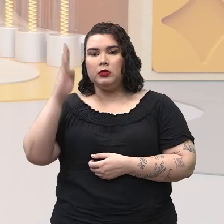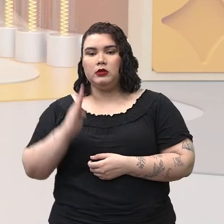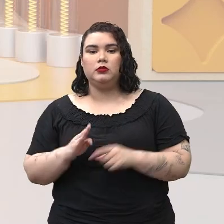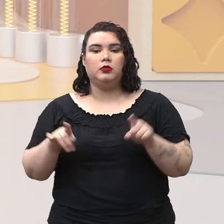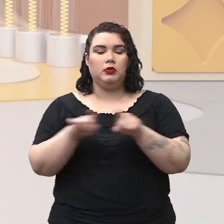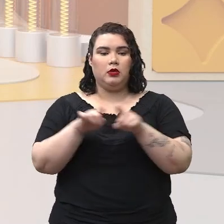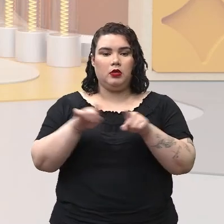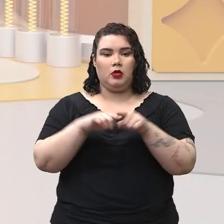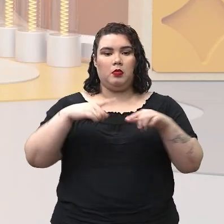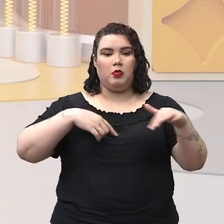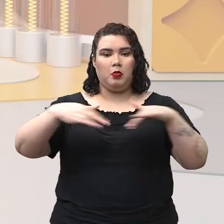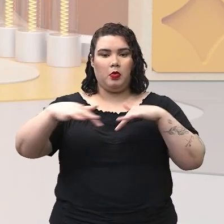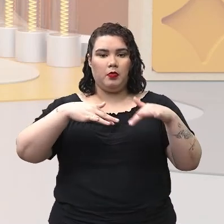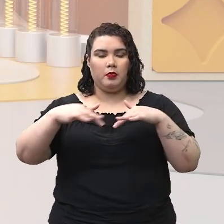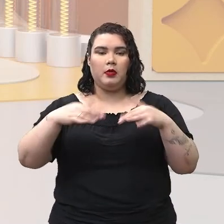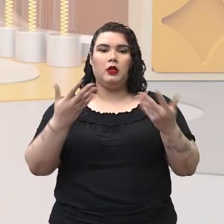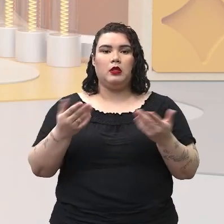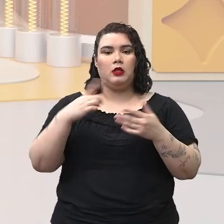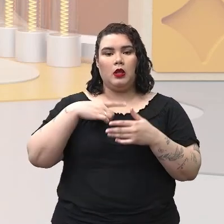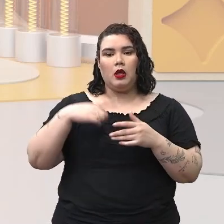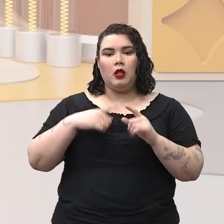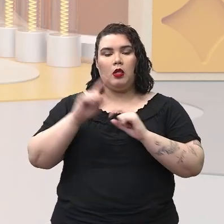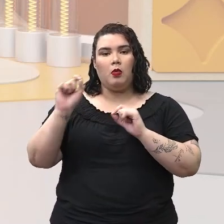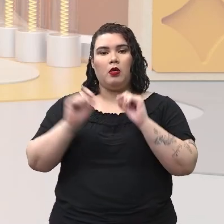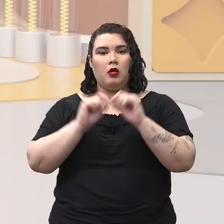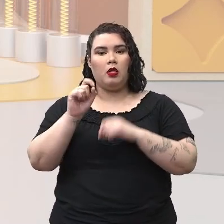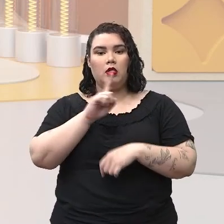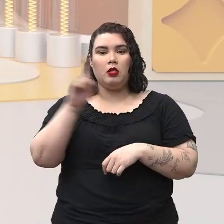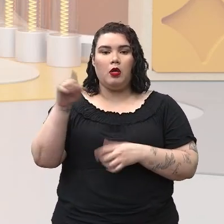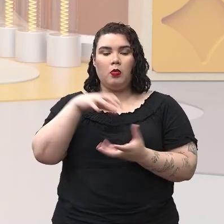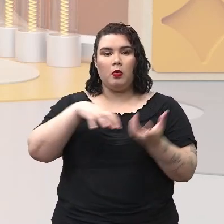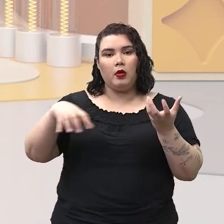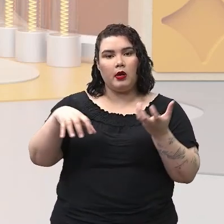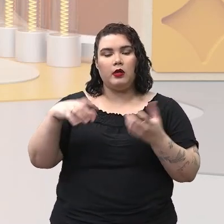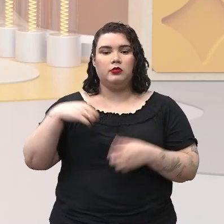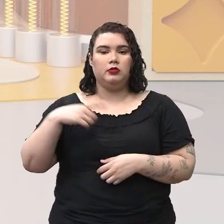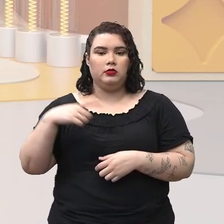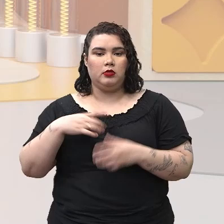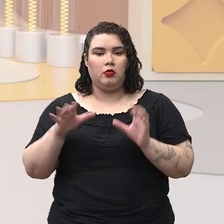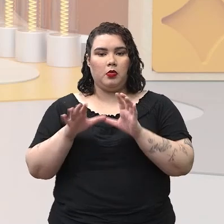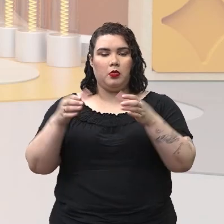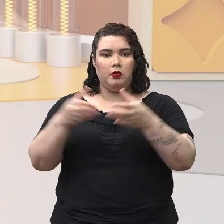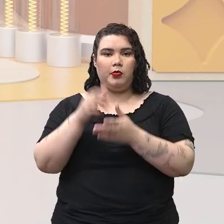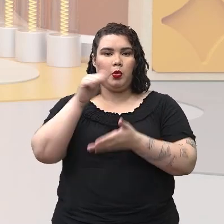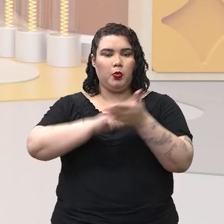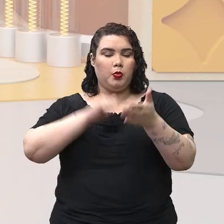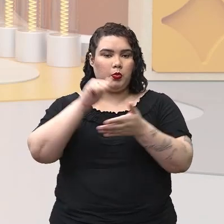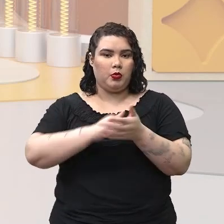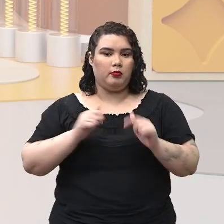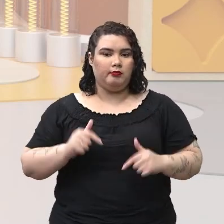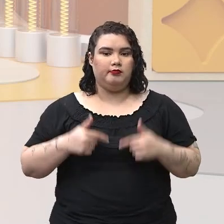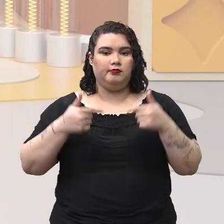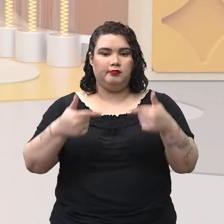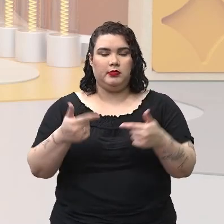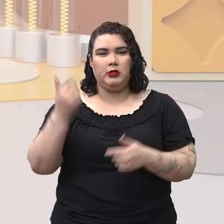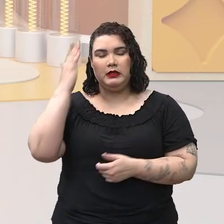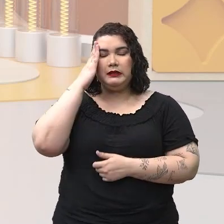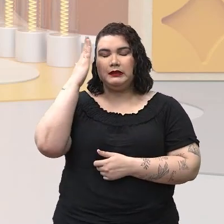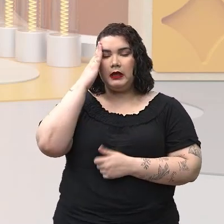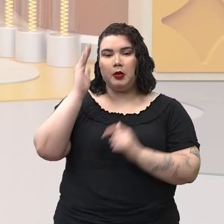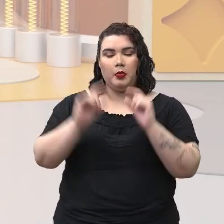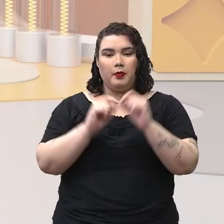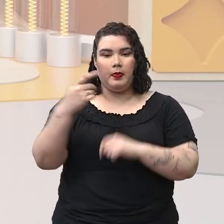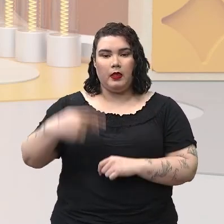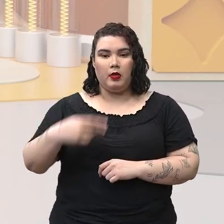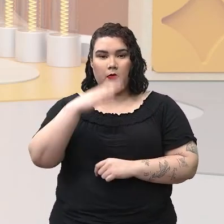né, movimentos, até no Congresso a gente chega a ver também muitos coletivos brigando por isso, né? A gente sabe que no Brasil